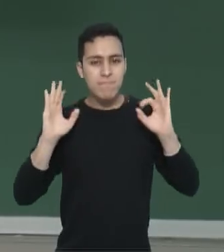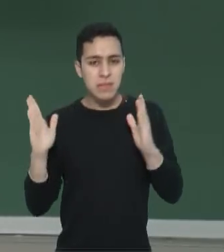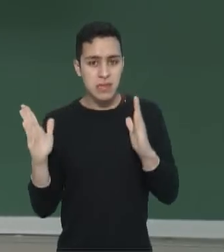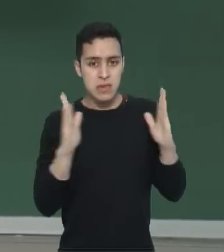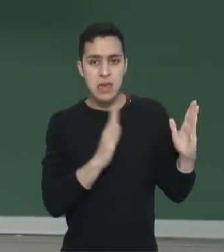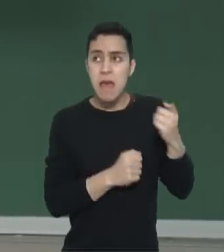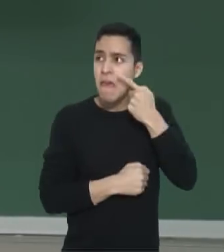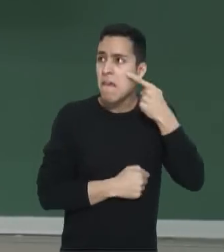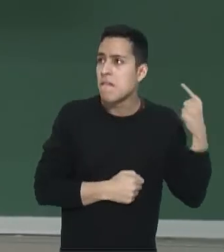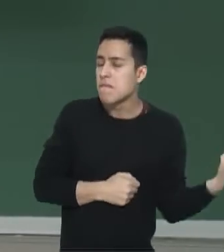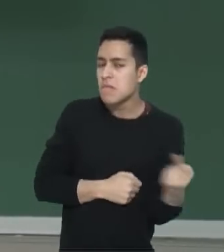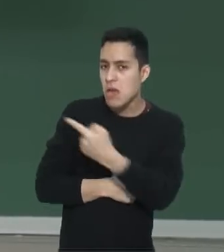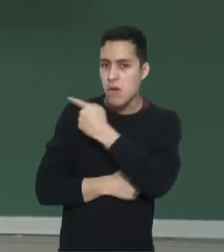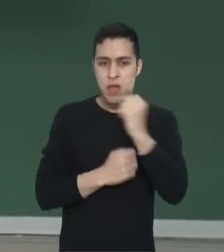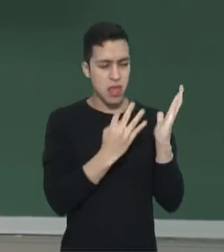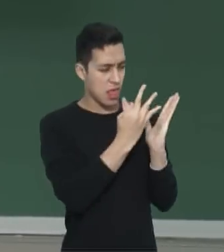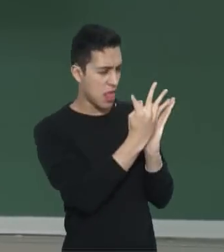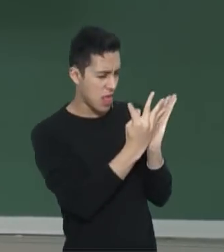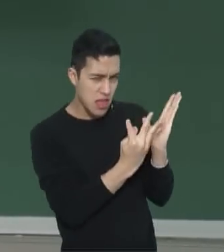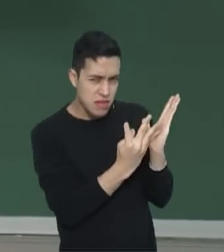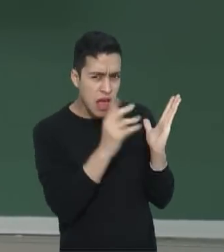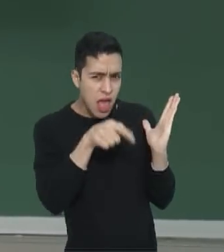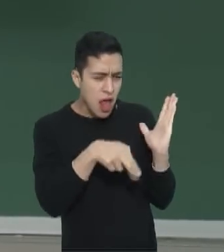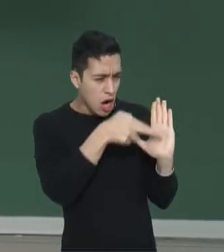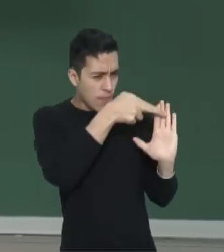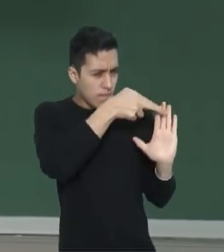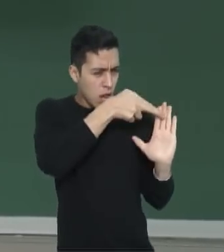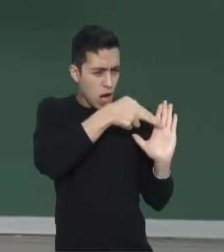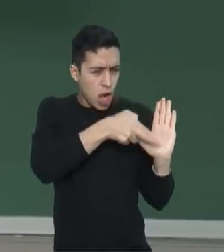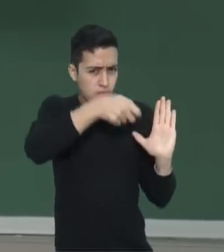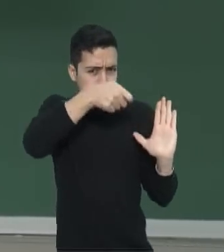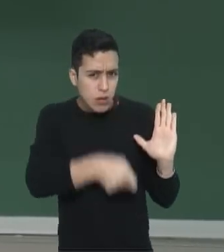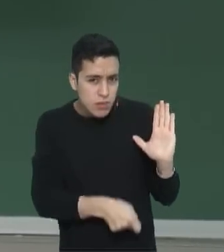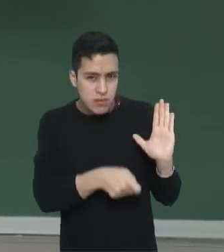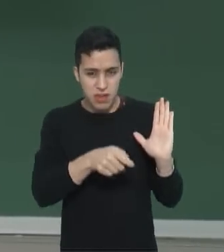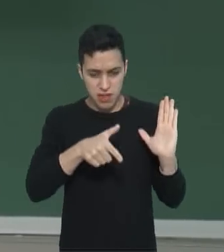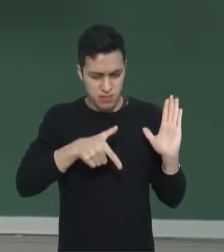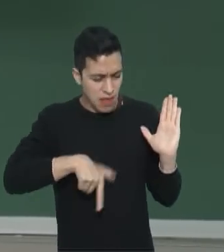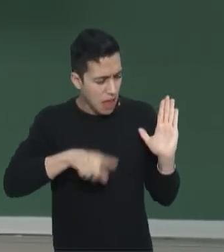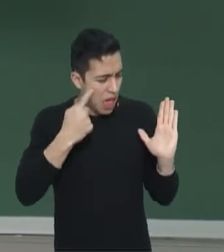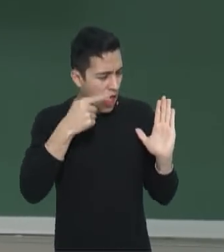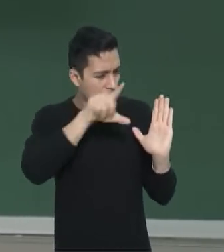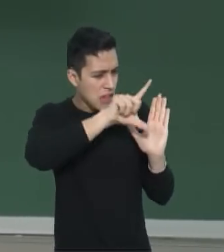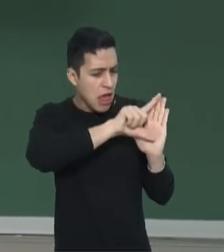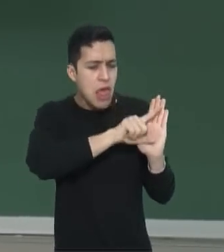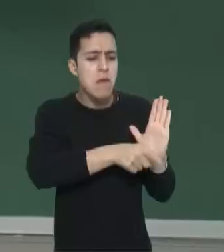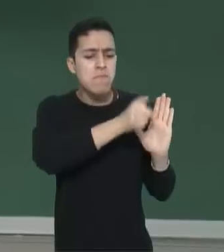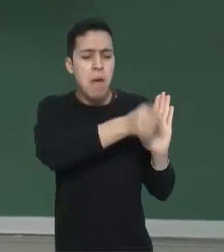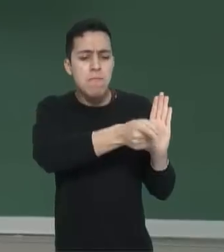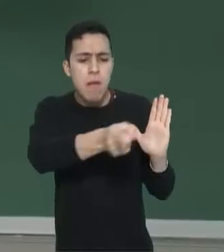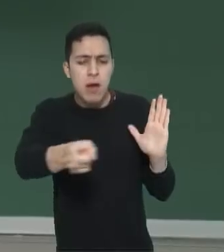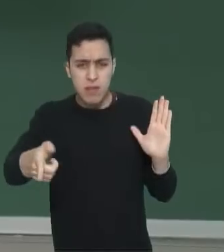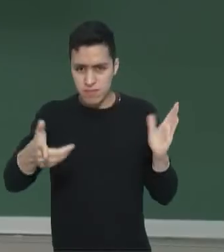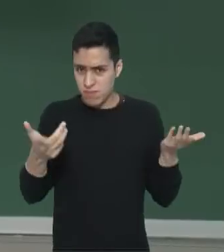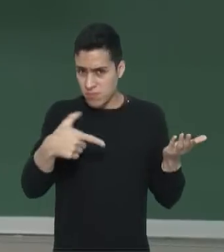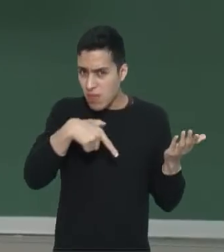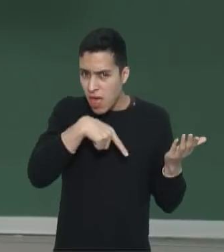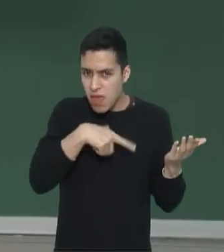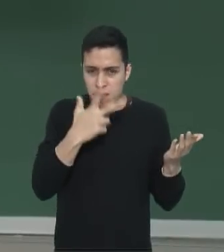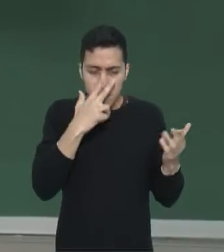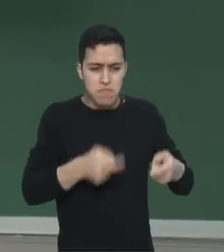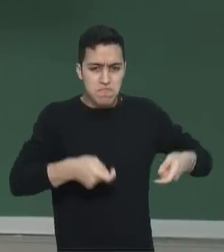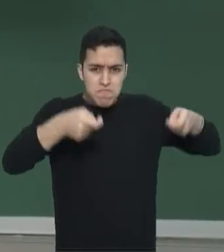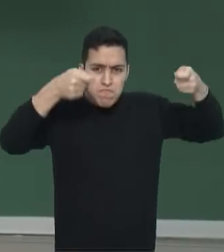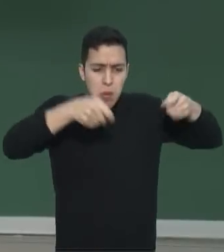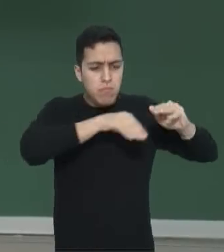Reparou? Esse texto é um texto normativo? Ele prescreve, faz a injunção de regras, ele